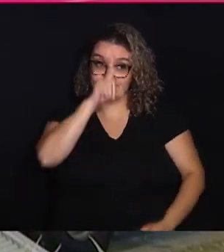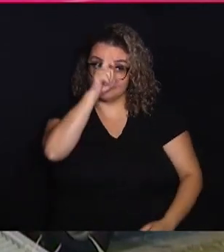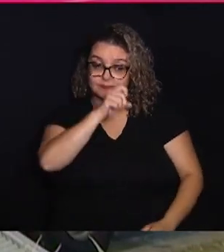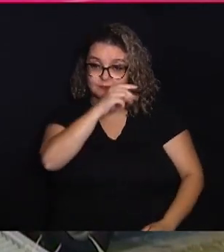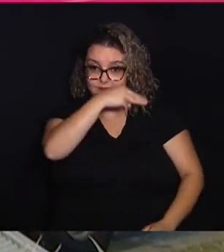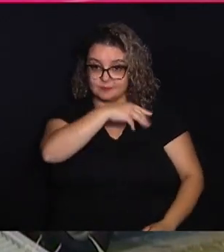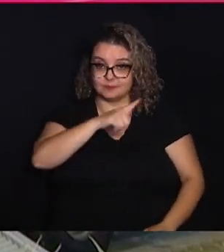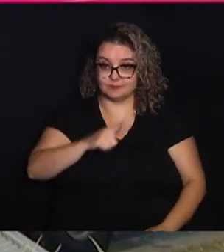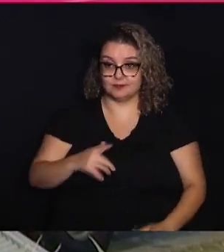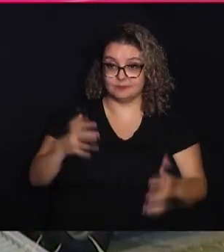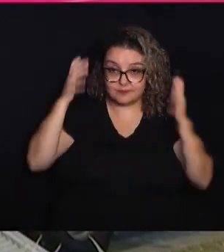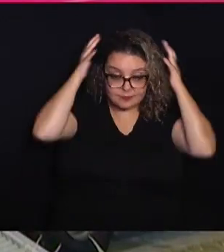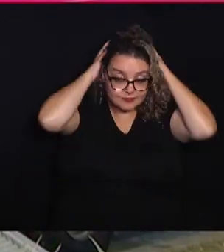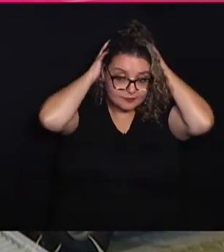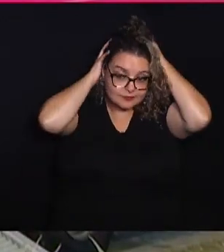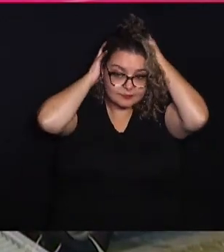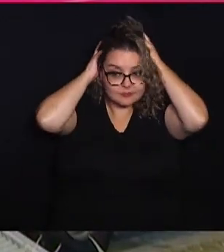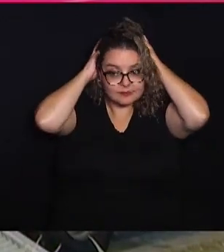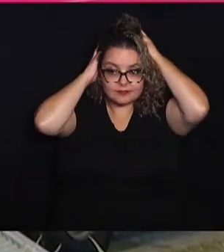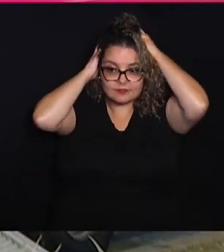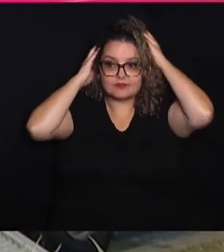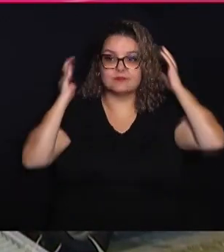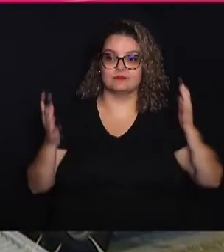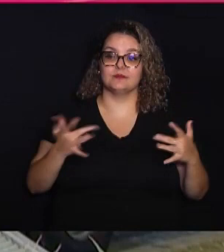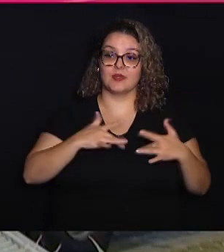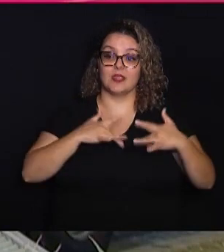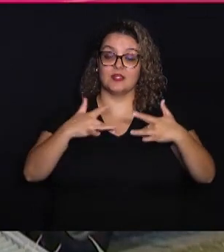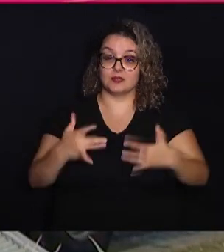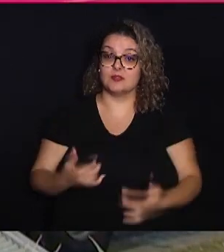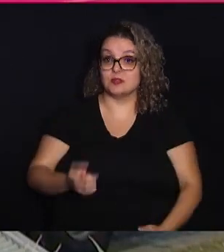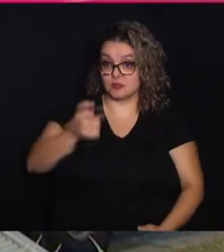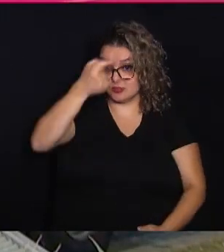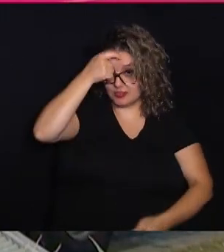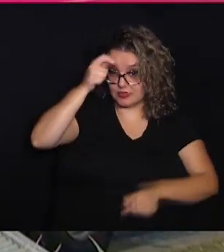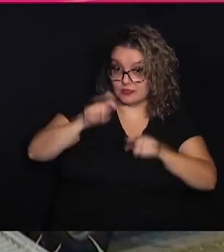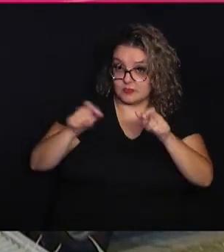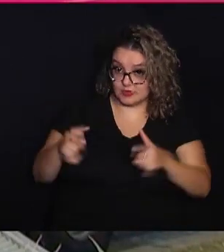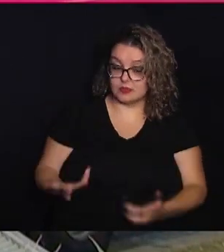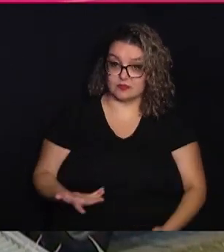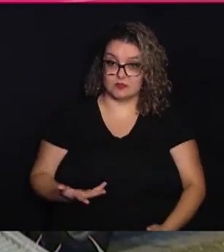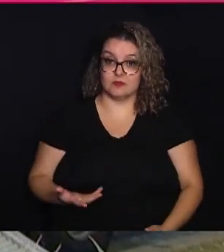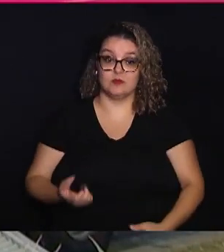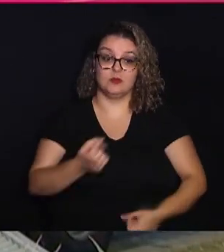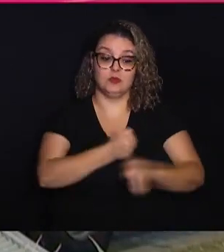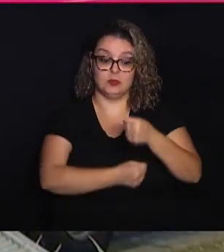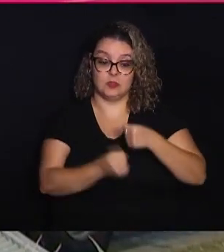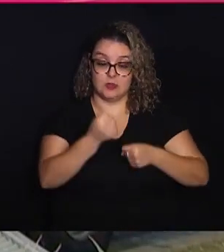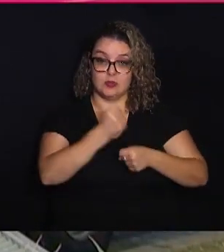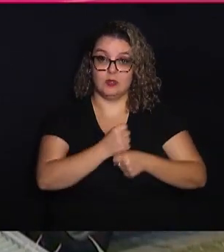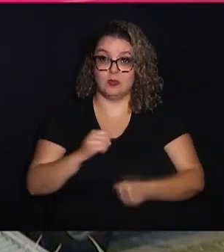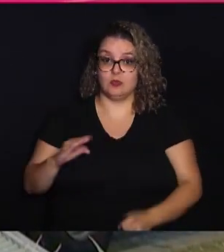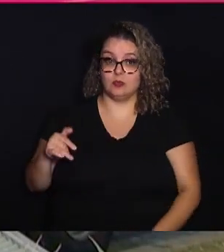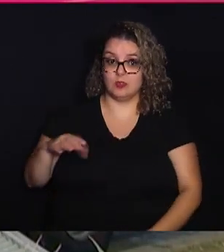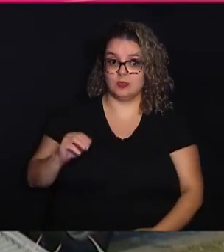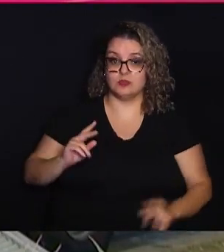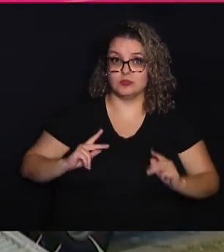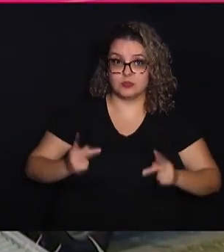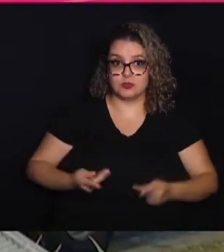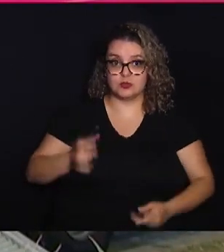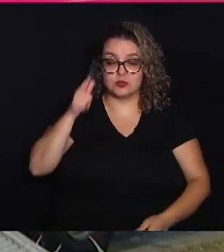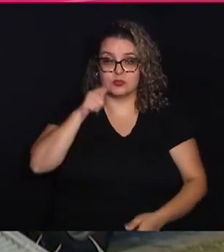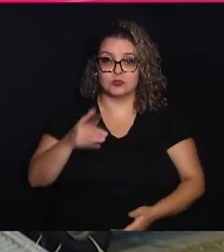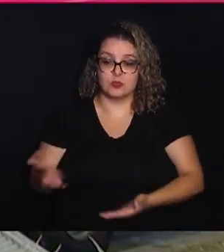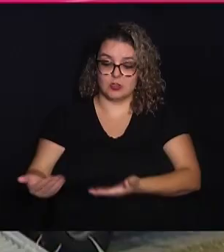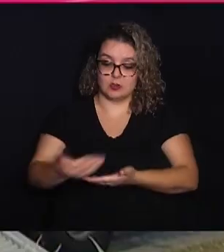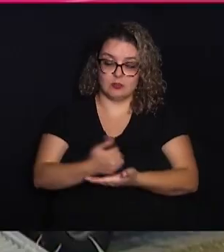uma ação de solidariedade que conscientiza as pessoas. Ano passado, o Banco de Humanização conseguiu arrecadar cerca